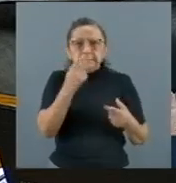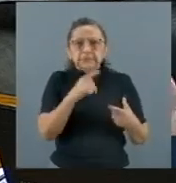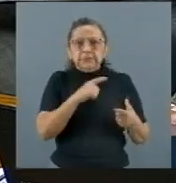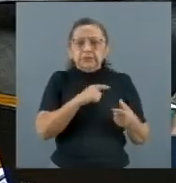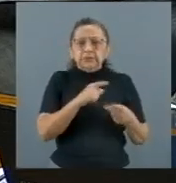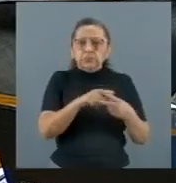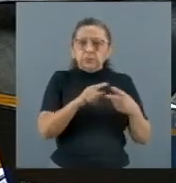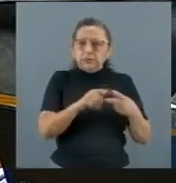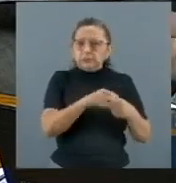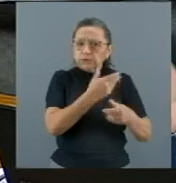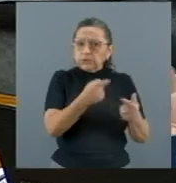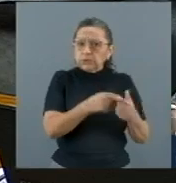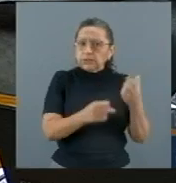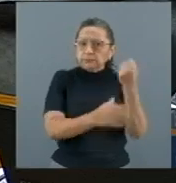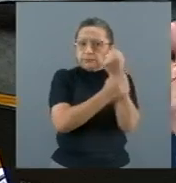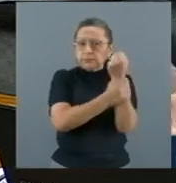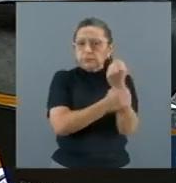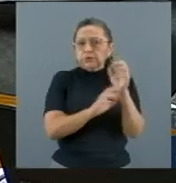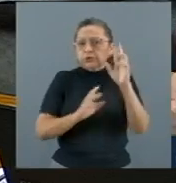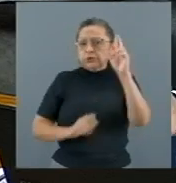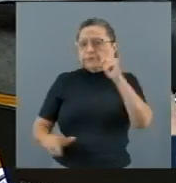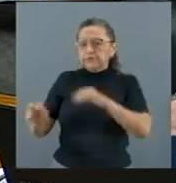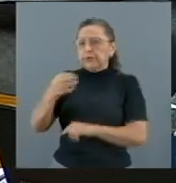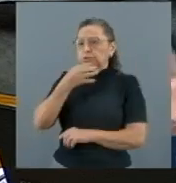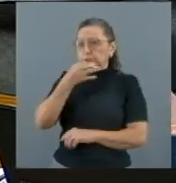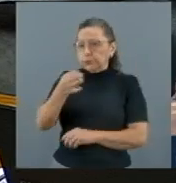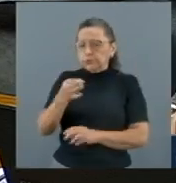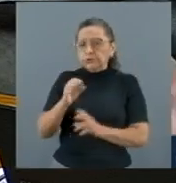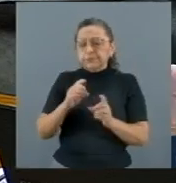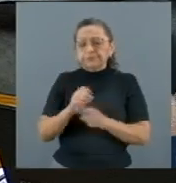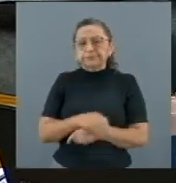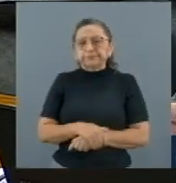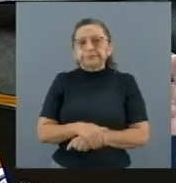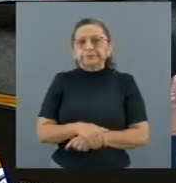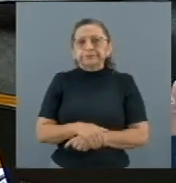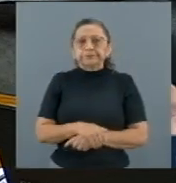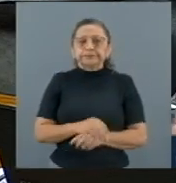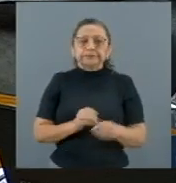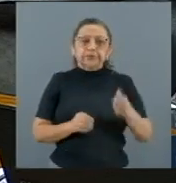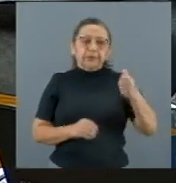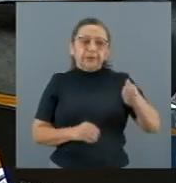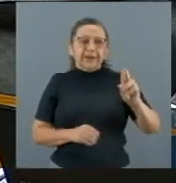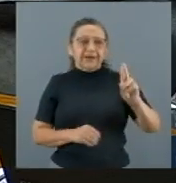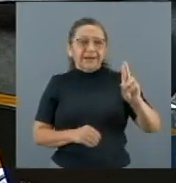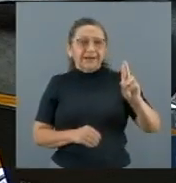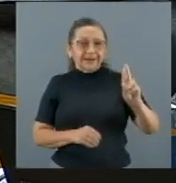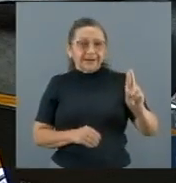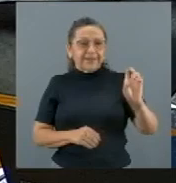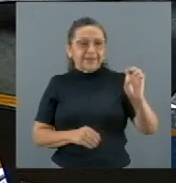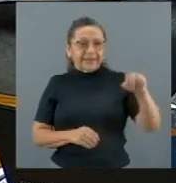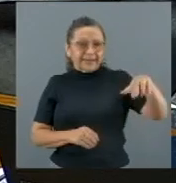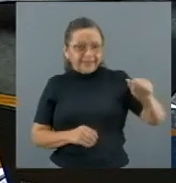guarda-chuvas diferentes visões ideológicas da sociedade, a Arena e MDB.